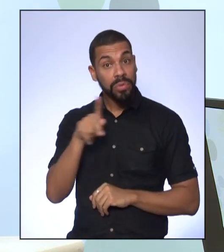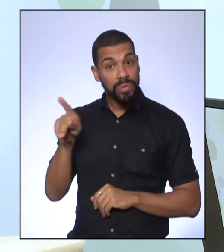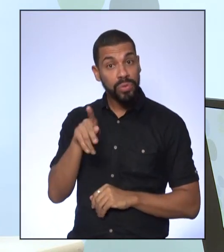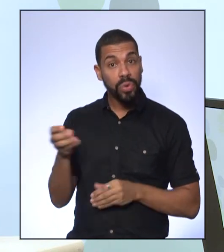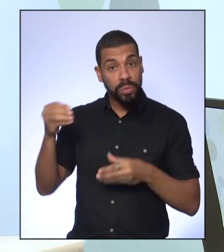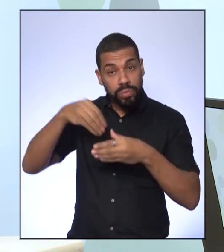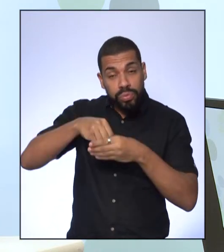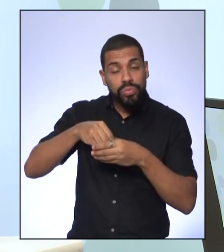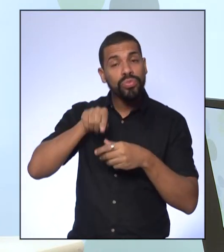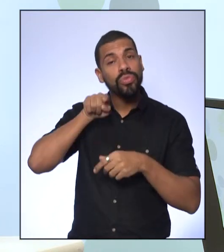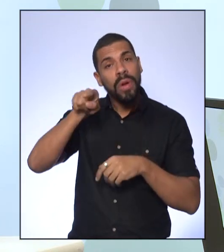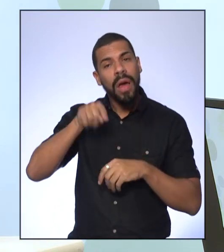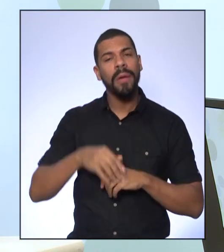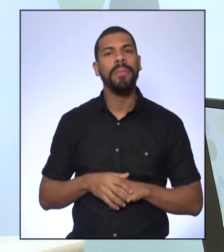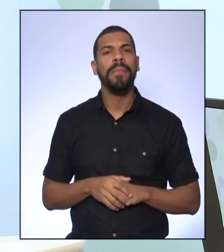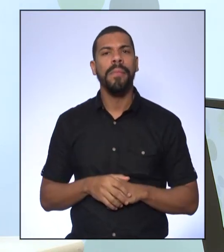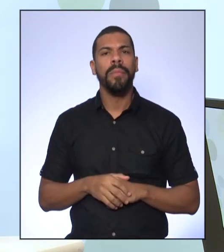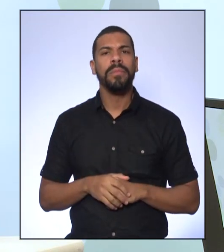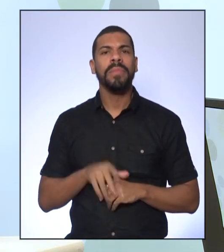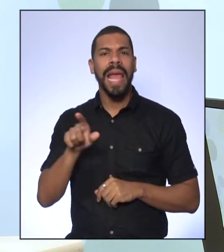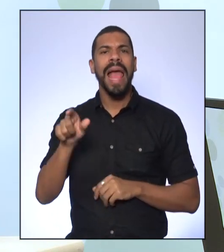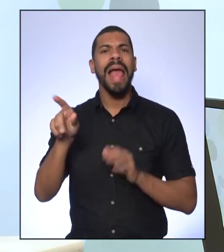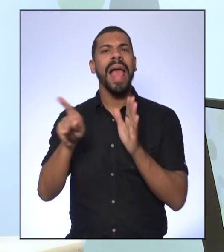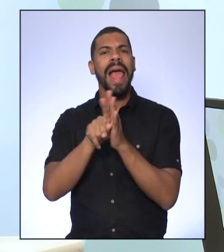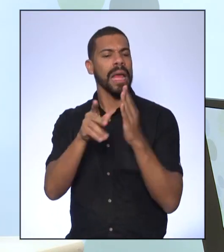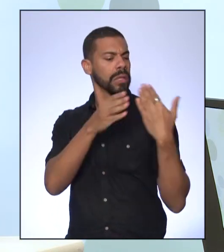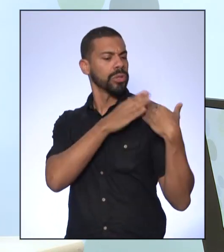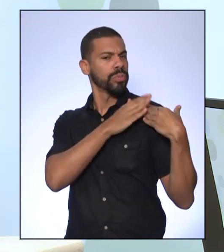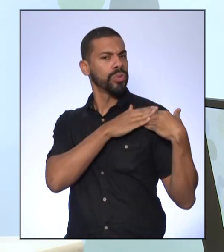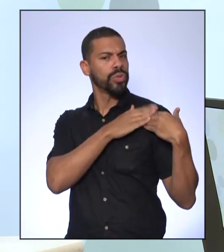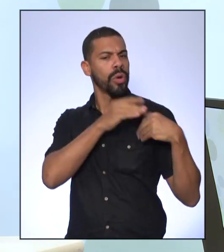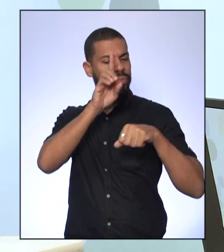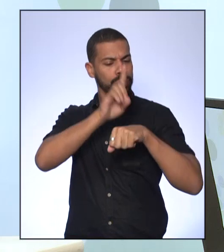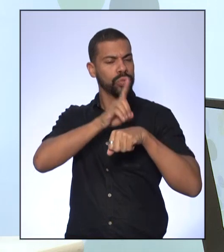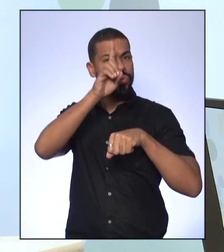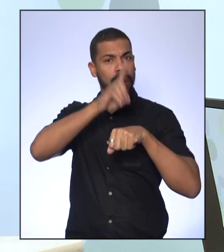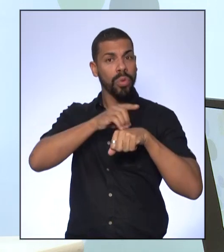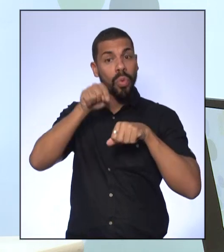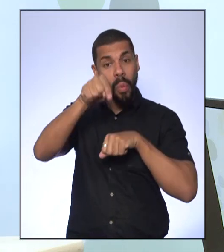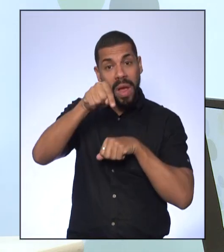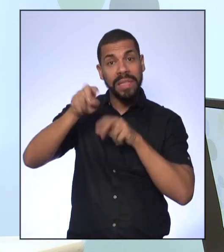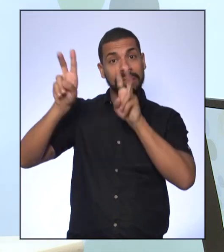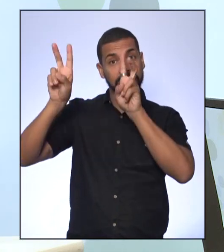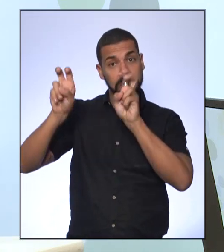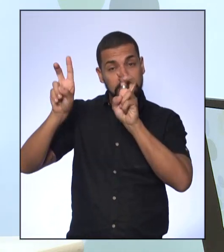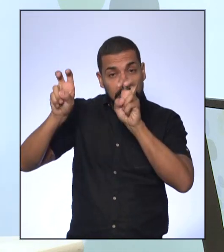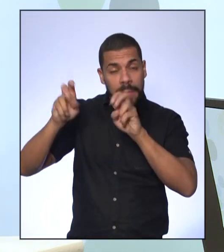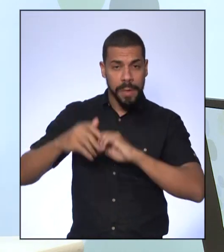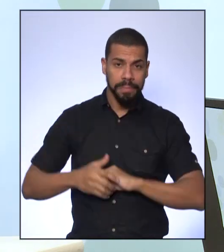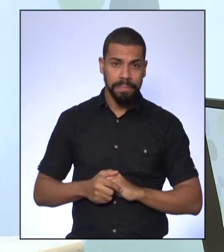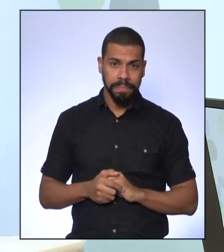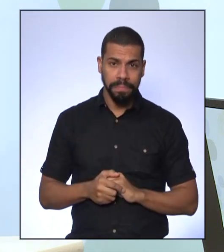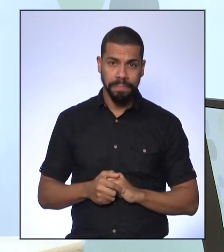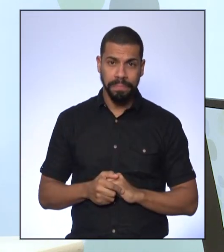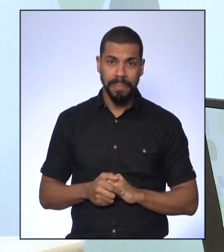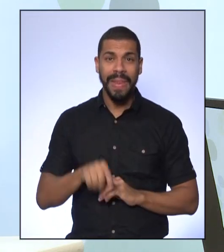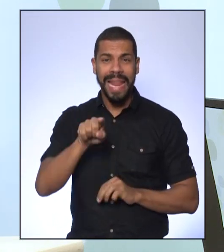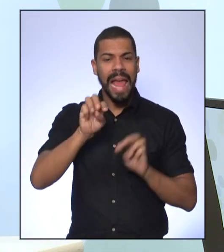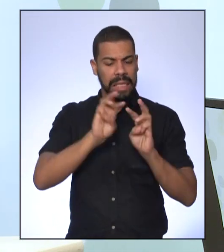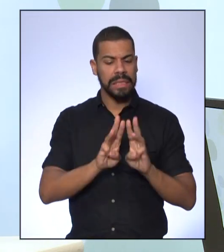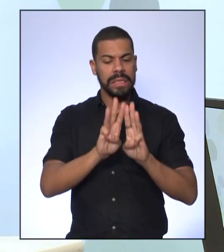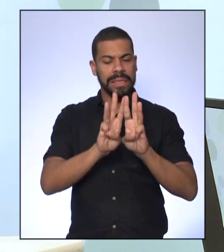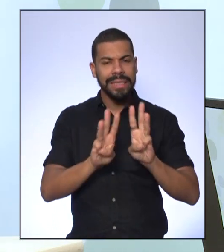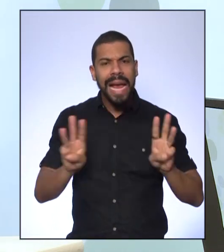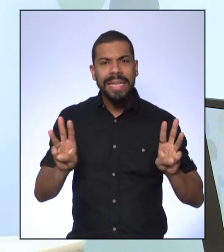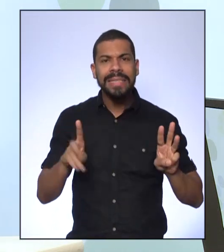rede, o doutorado dela é sobre cartografia social. E o CEMADEM tem uma